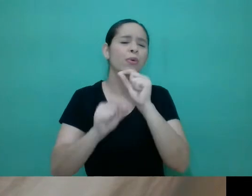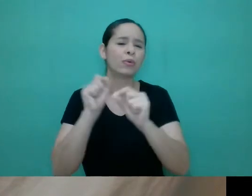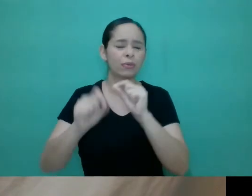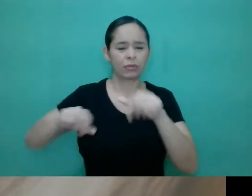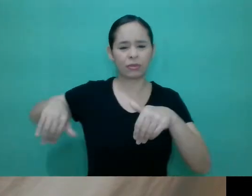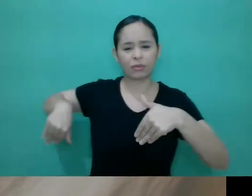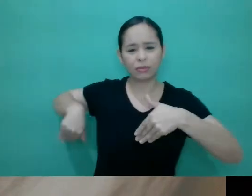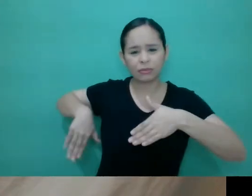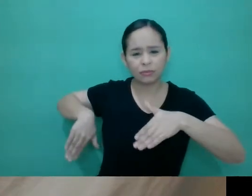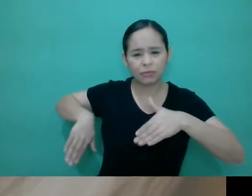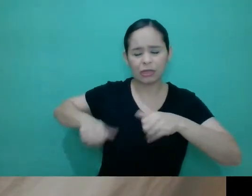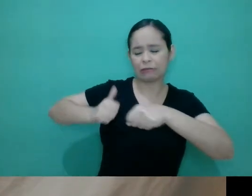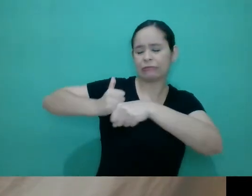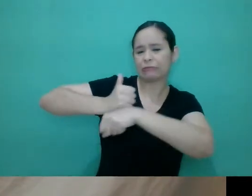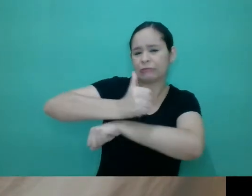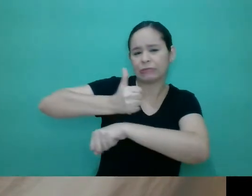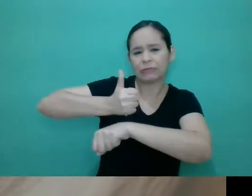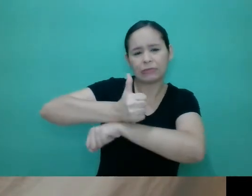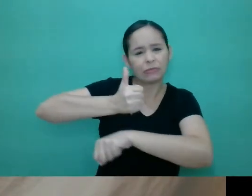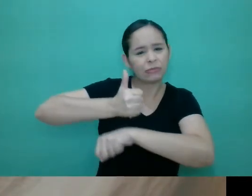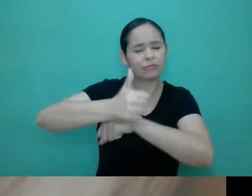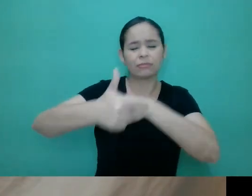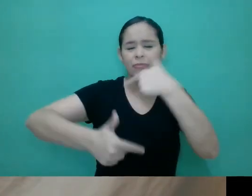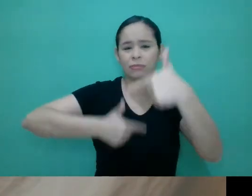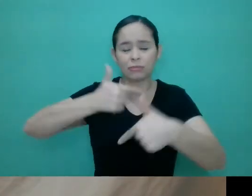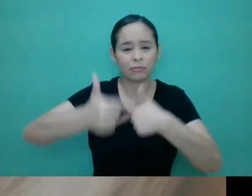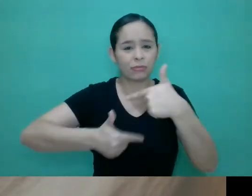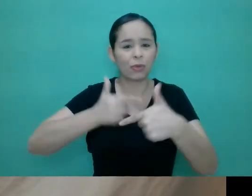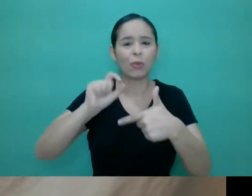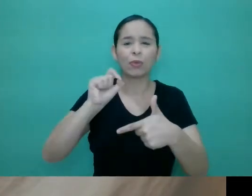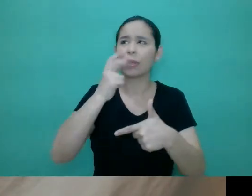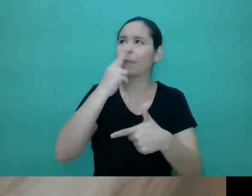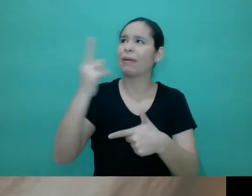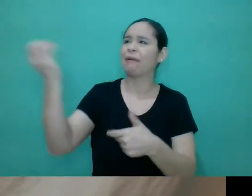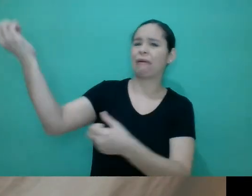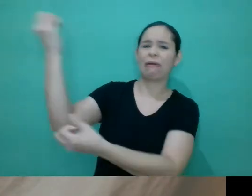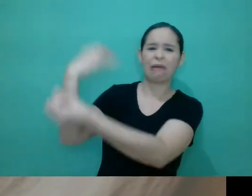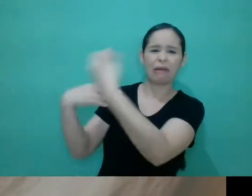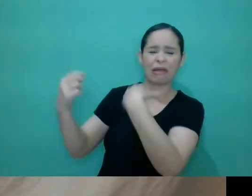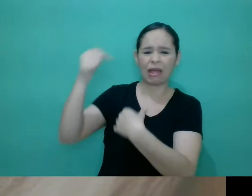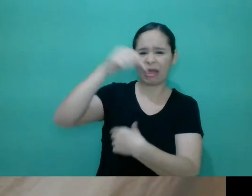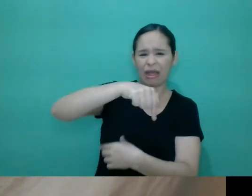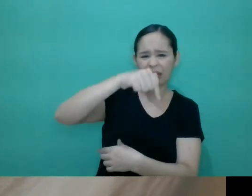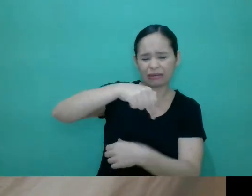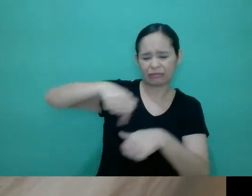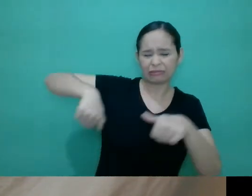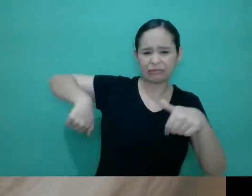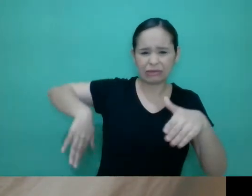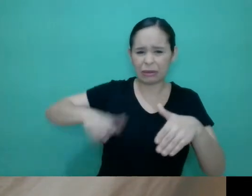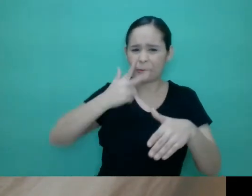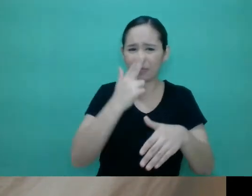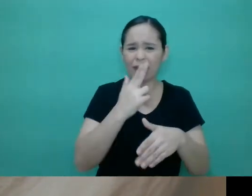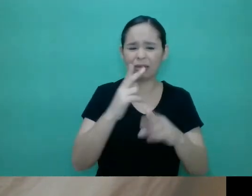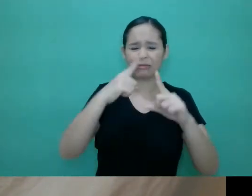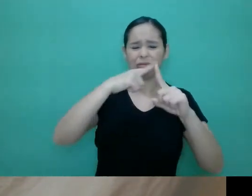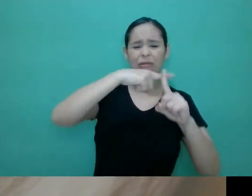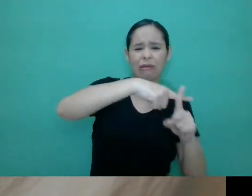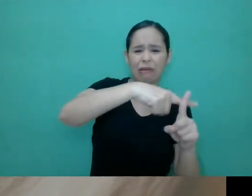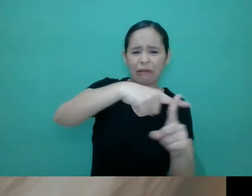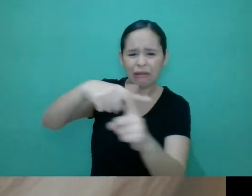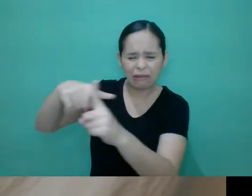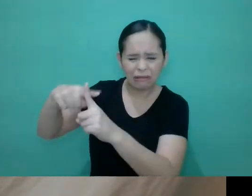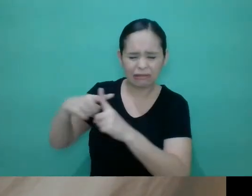né, os trabalhos forçados, é um grande cemitério dos europeus ali na América do Sul, né? Então